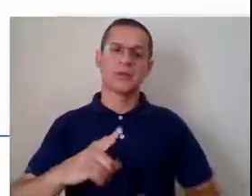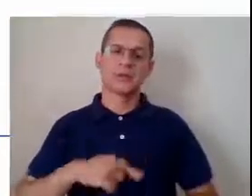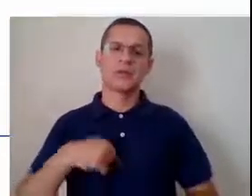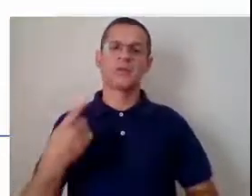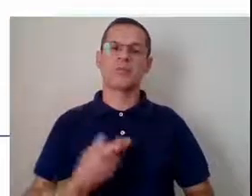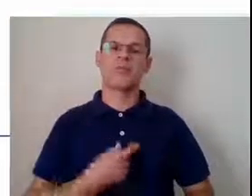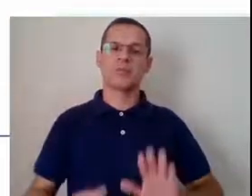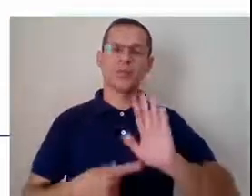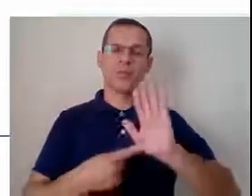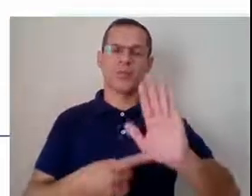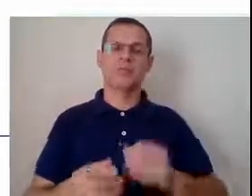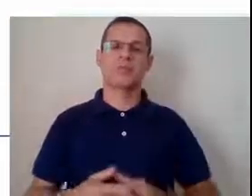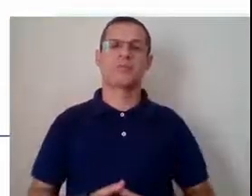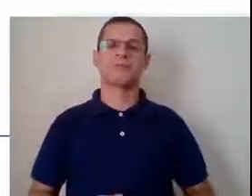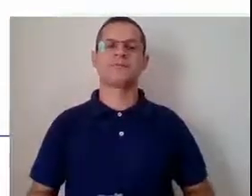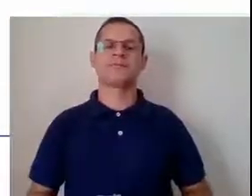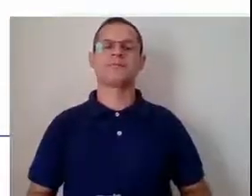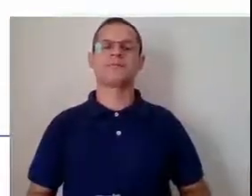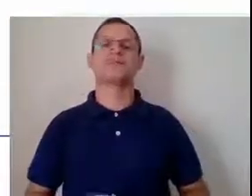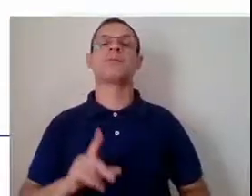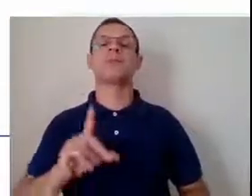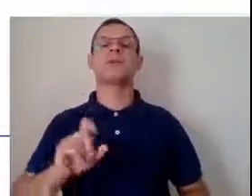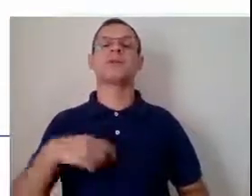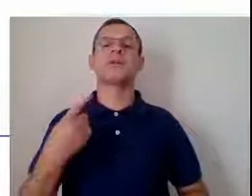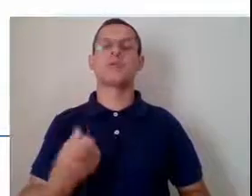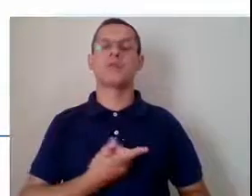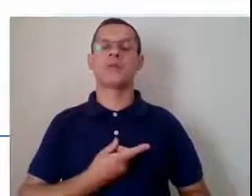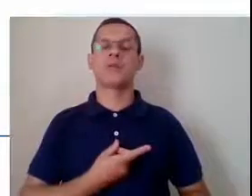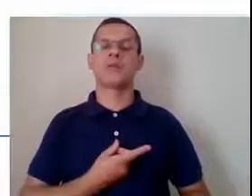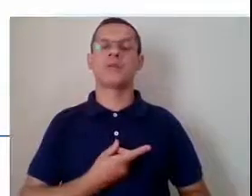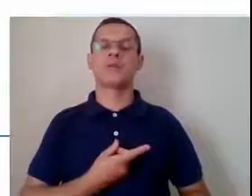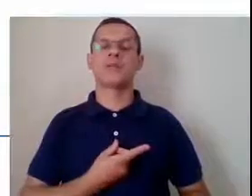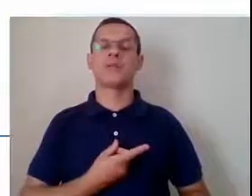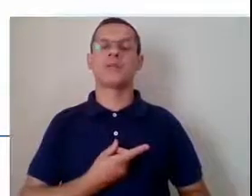algumas representações. O que nós vamos